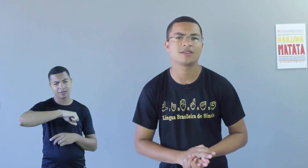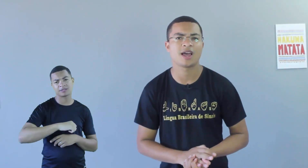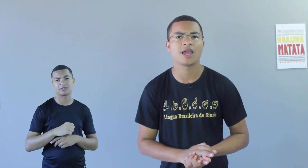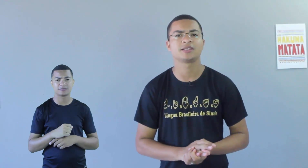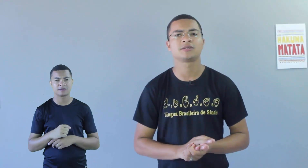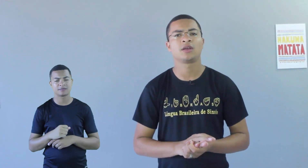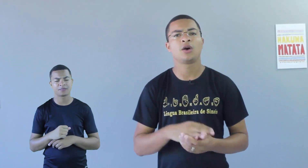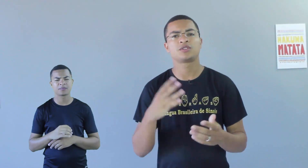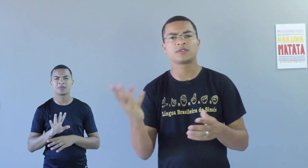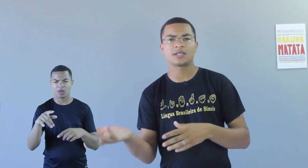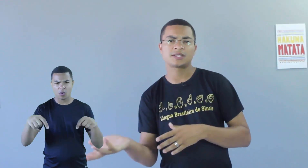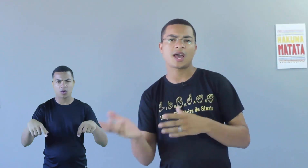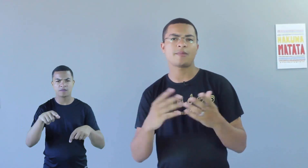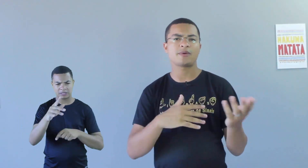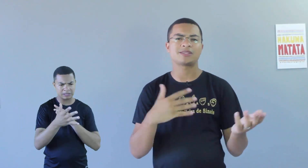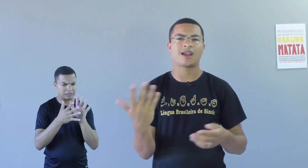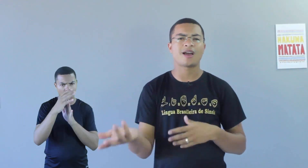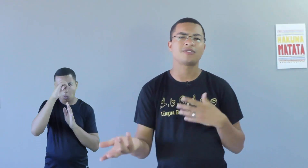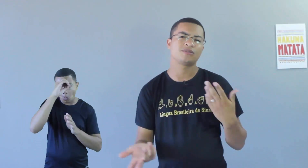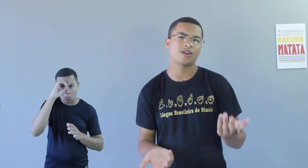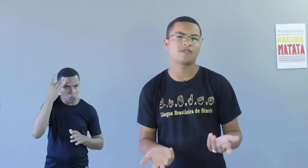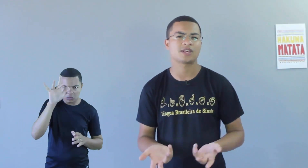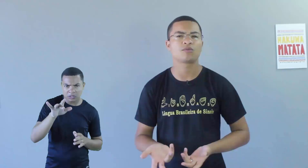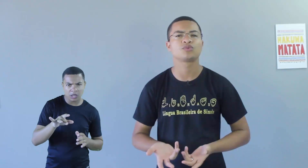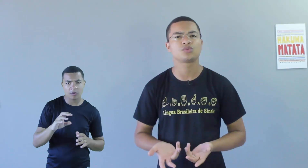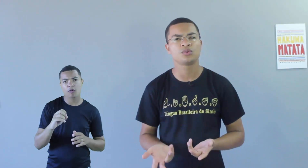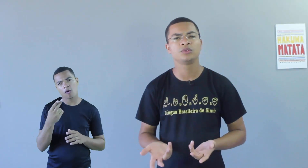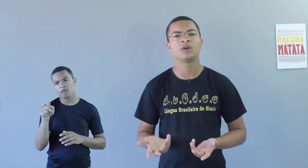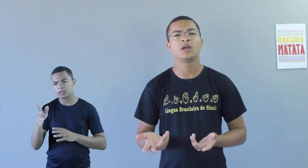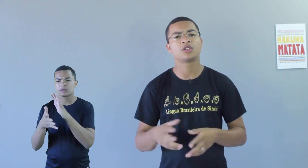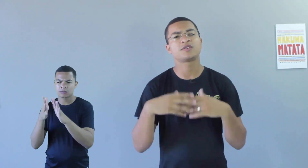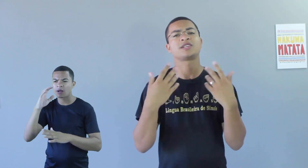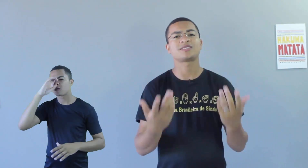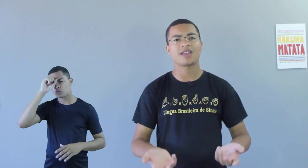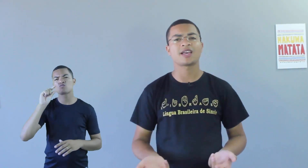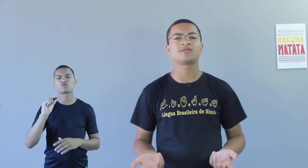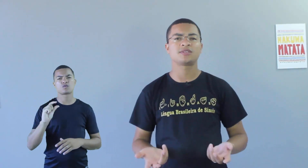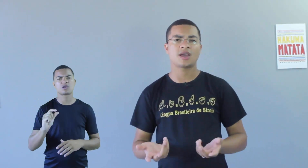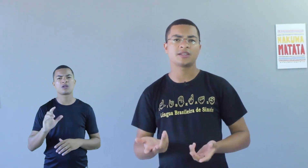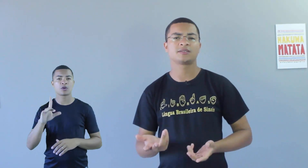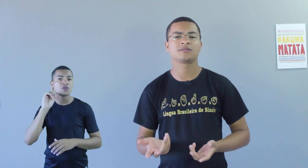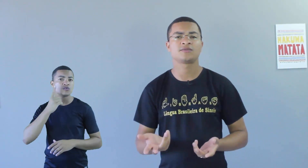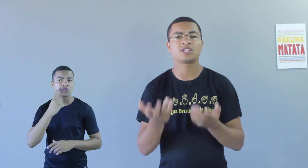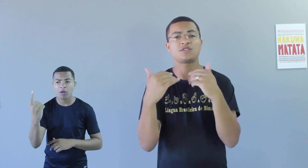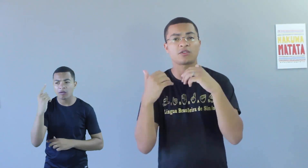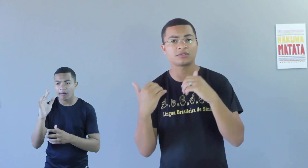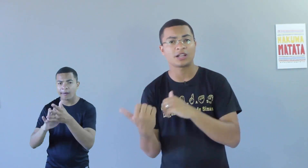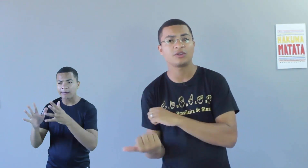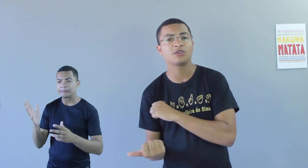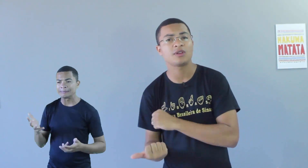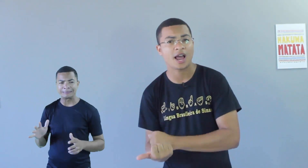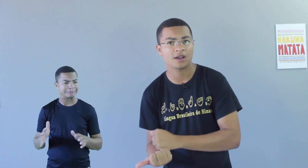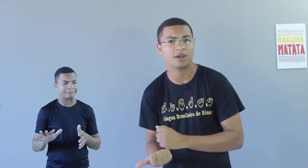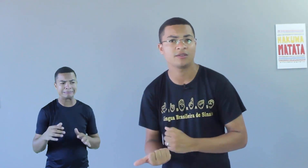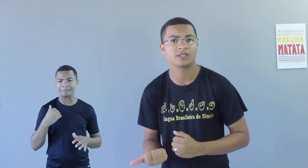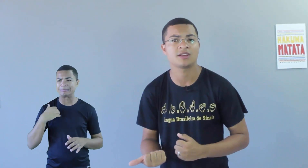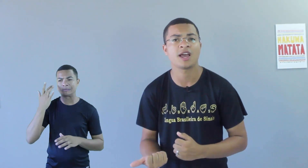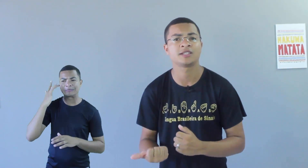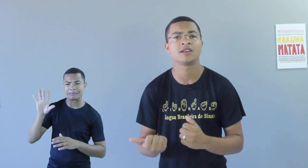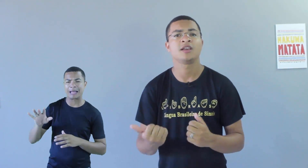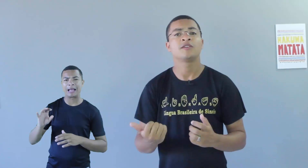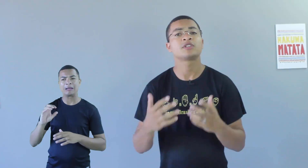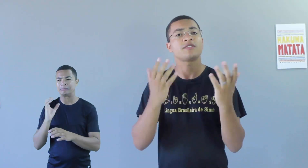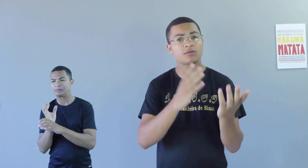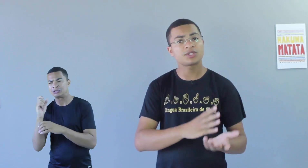da língua de sinais, ou se você sabe, mas trava quando vai conversar com um surdo, ou se você esquece dos sinais. Se você tiver contato regular com a língua